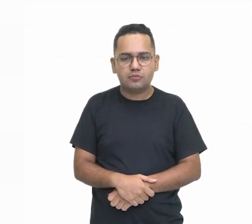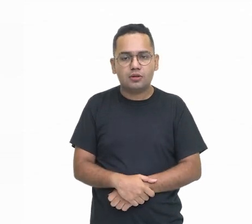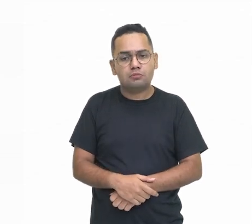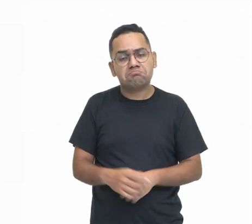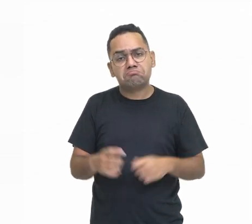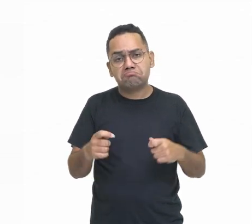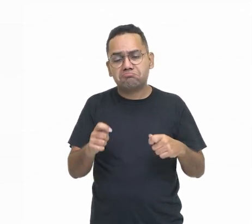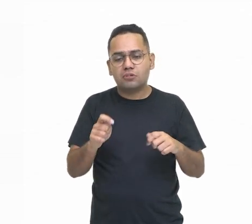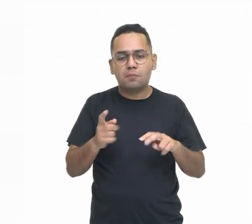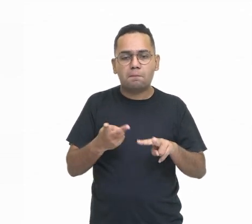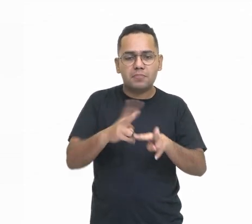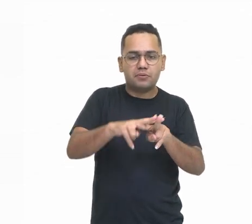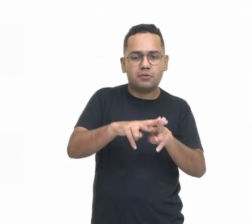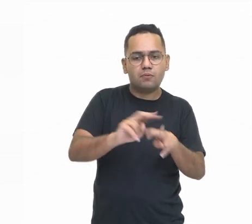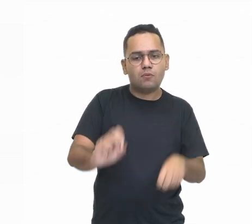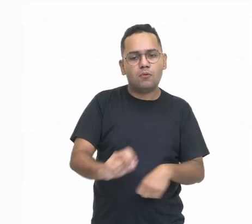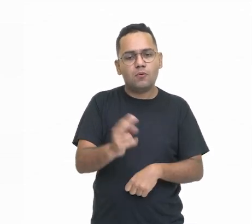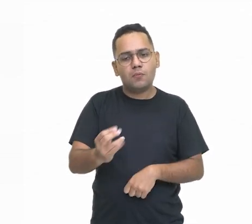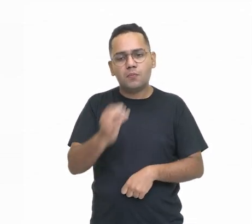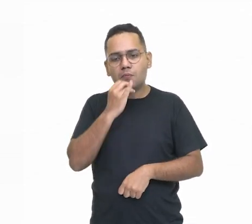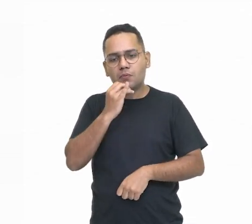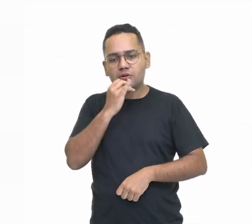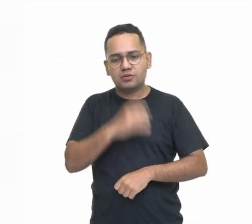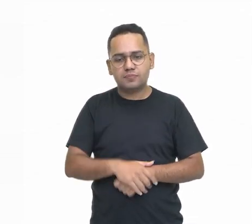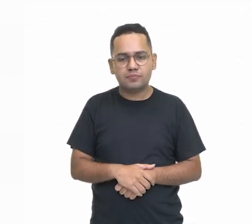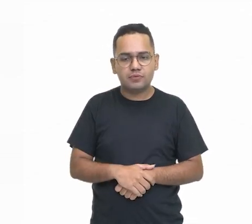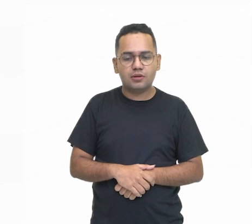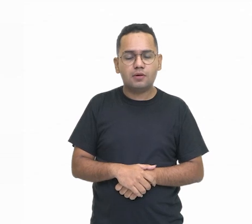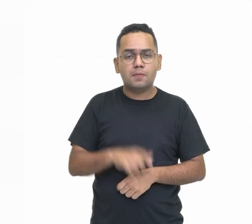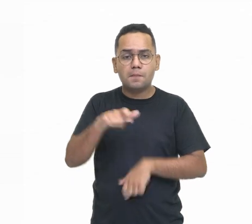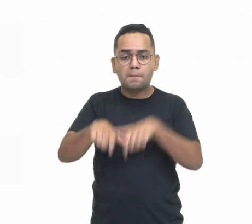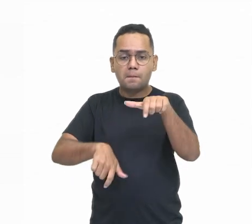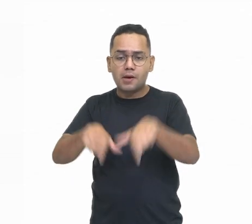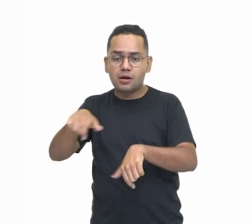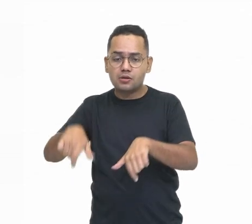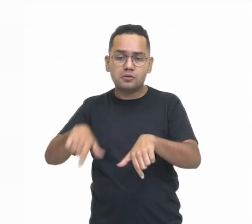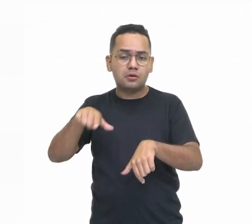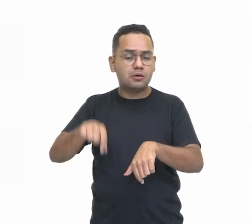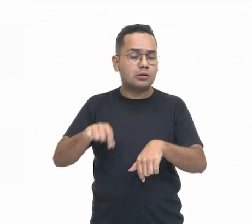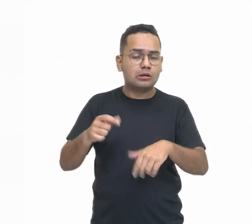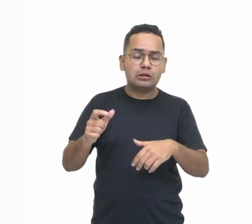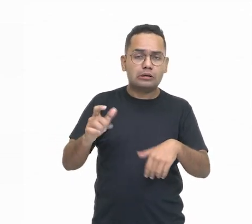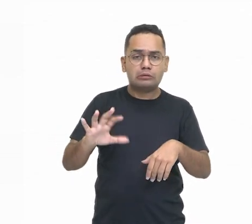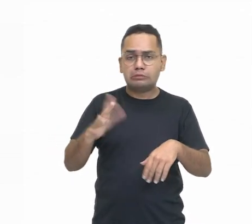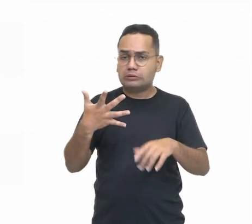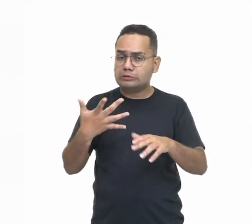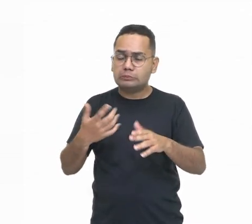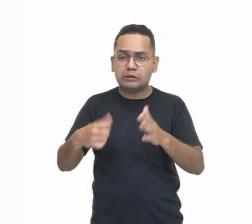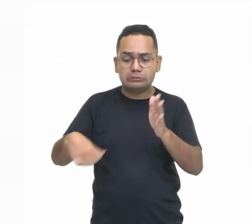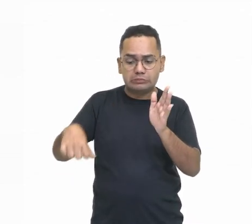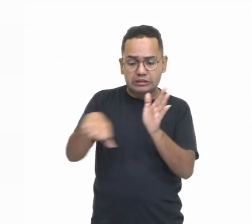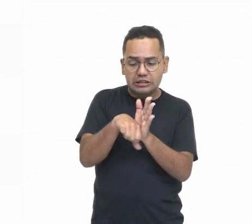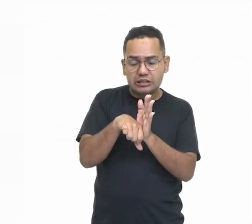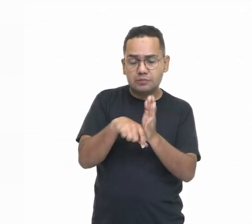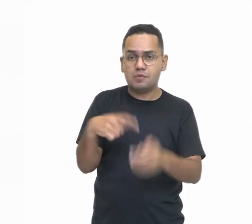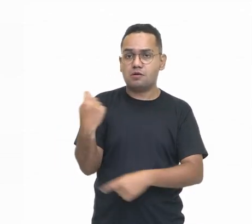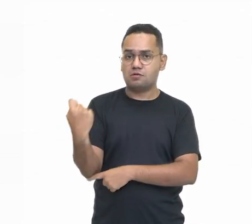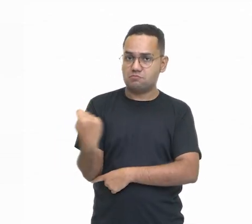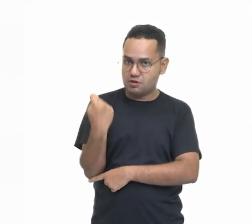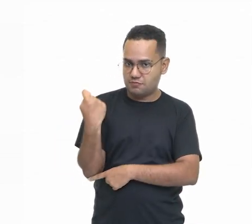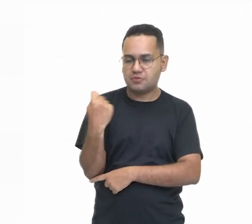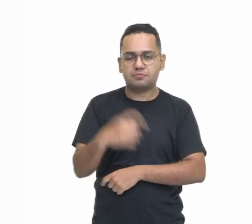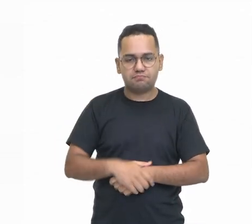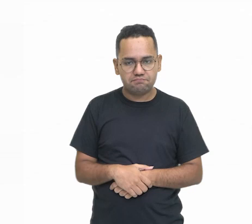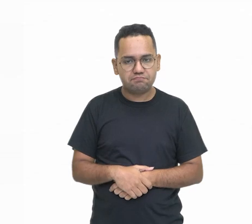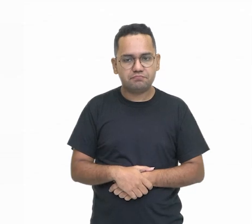prisioneiros de guerra ou pessoas que haviam cometido crimes graves, tá? Os escravos, eles eram obrigados a realizar